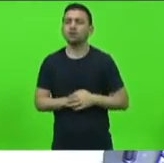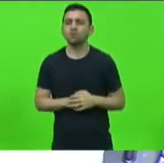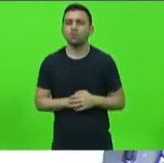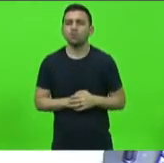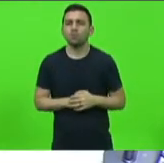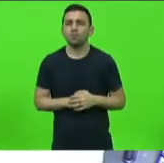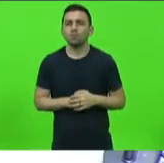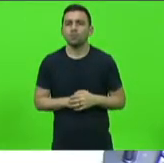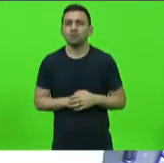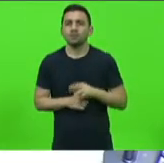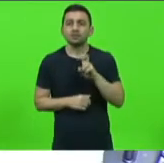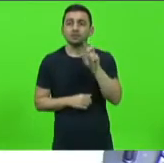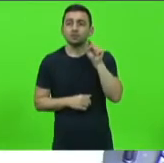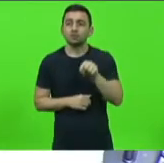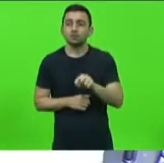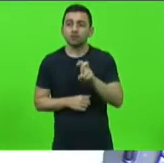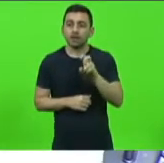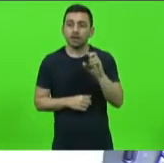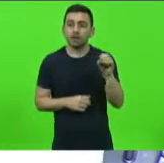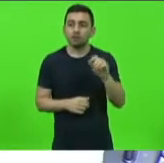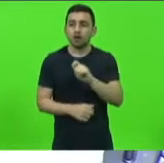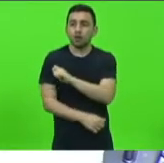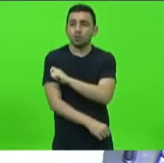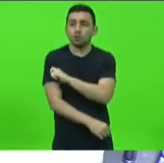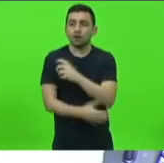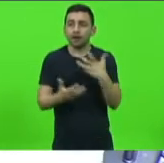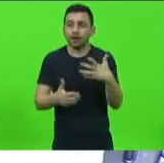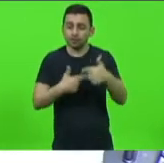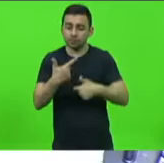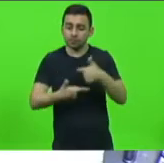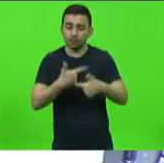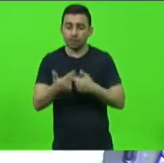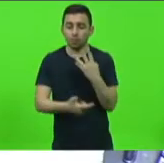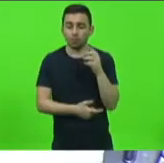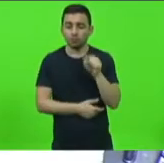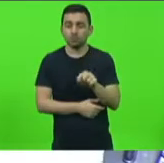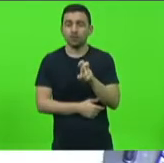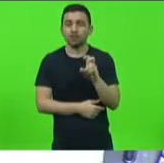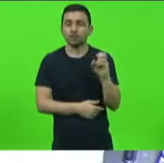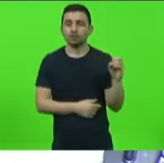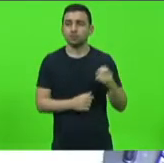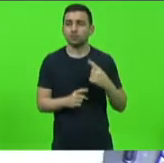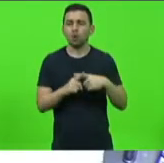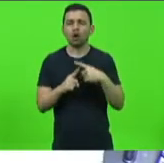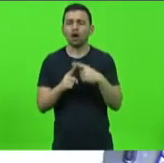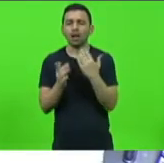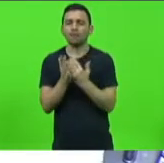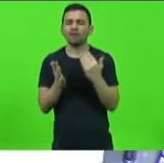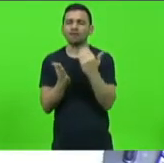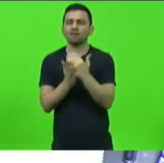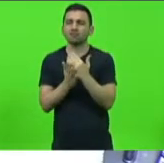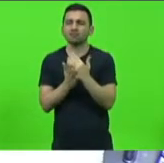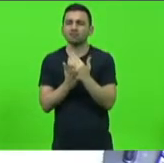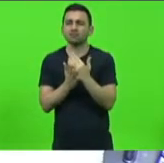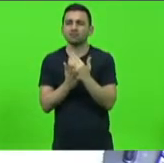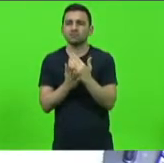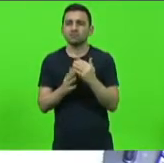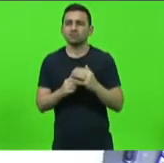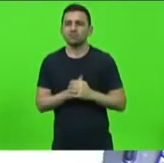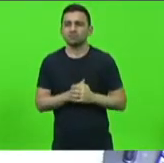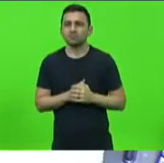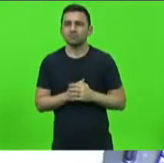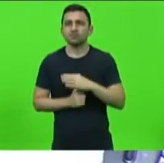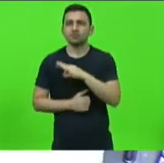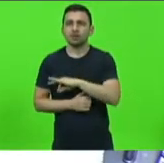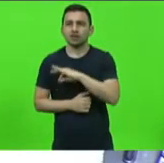Se 5.500 alunos gostariam de trabalhar por 4.500, por que que nós vamos aumentar tanto o